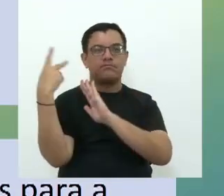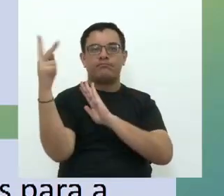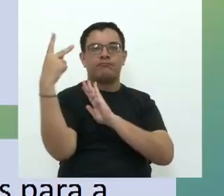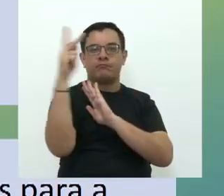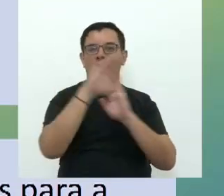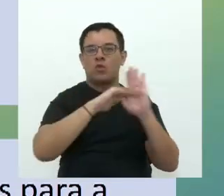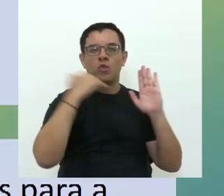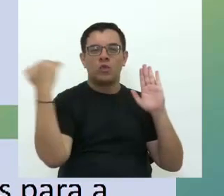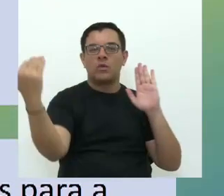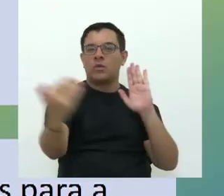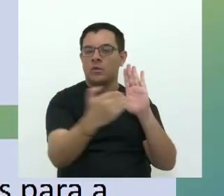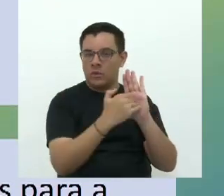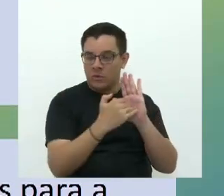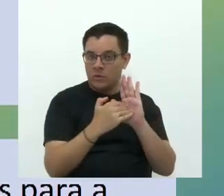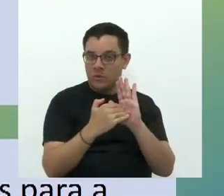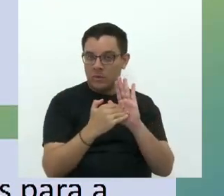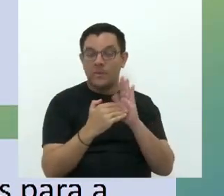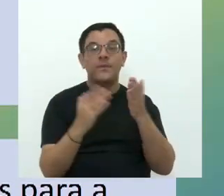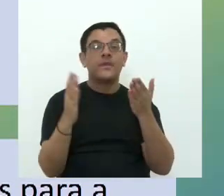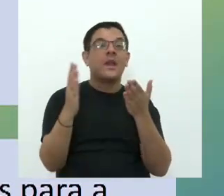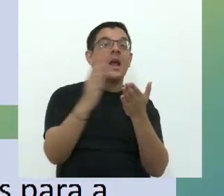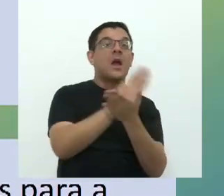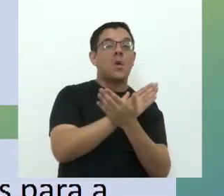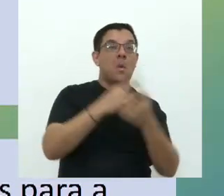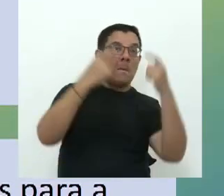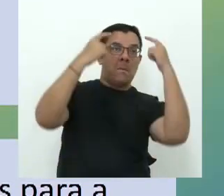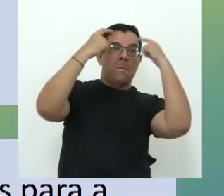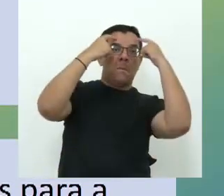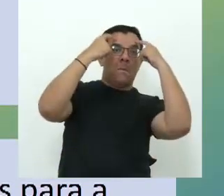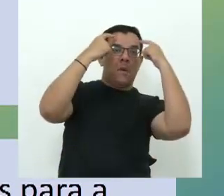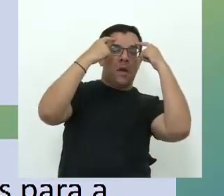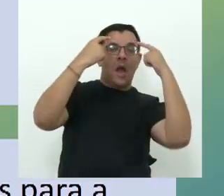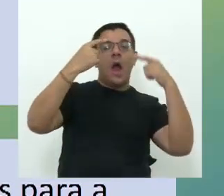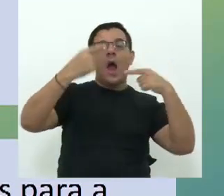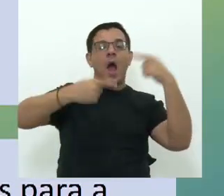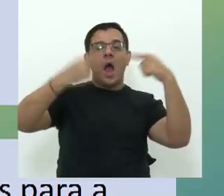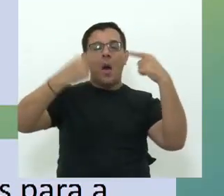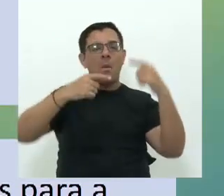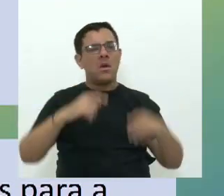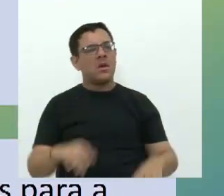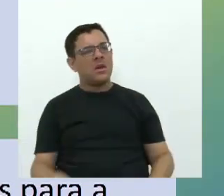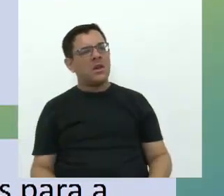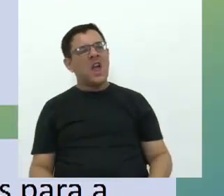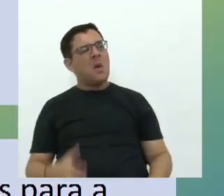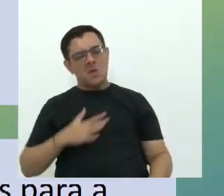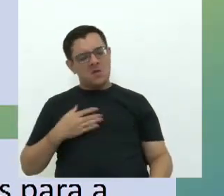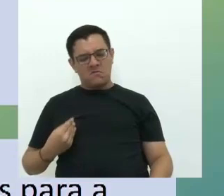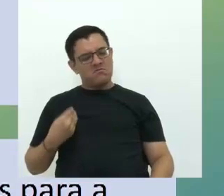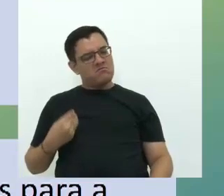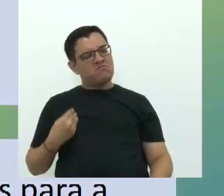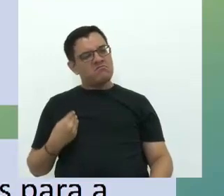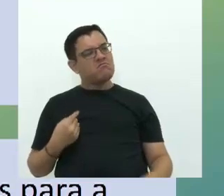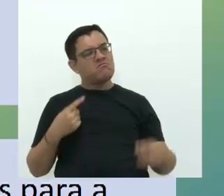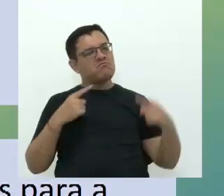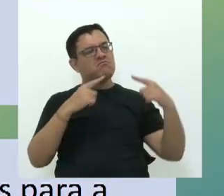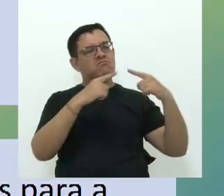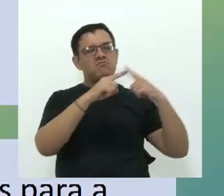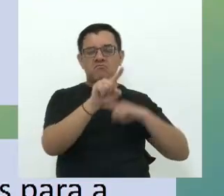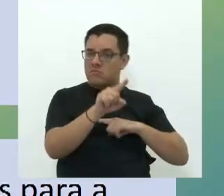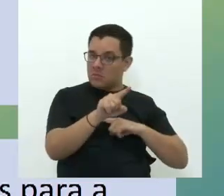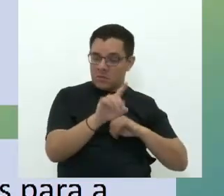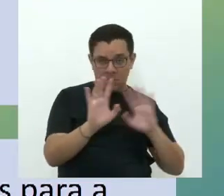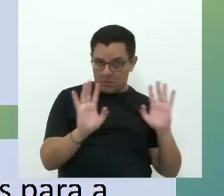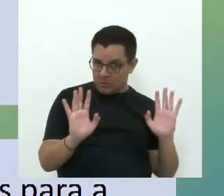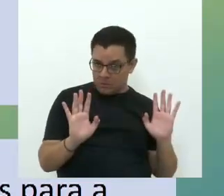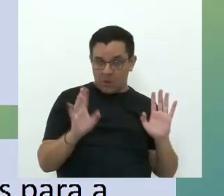e engana-se quem pensa que a política não faz parte da vida a gente faz política o